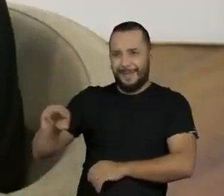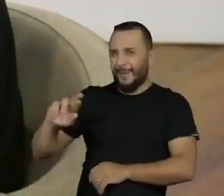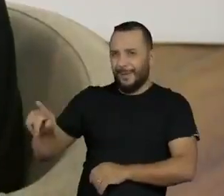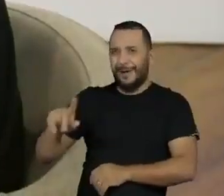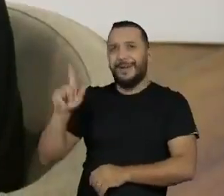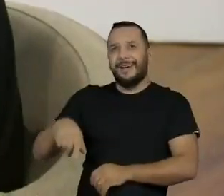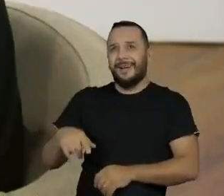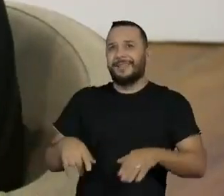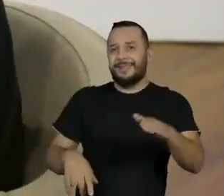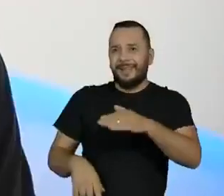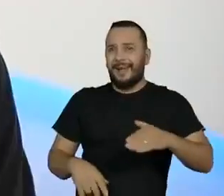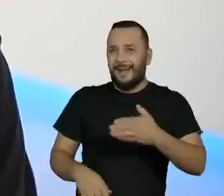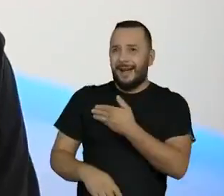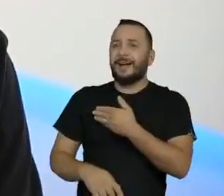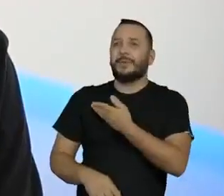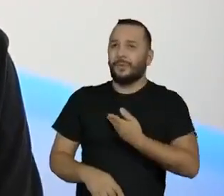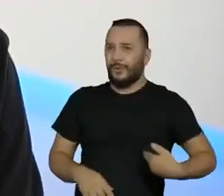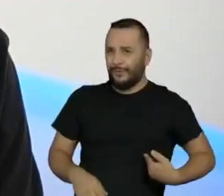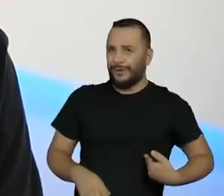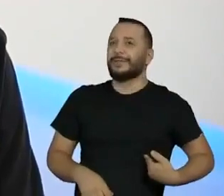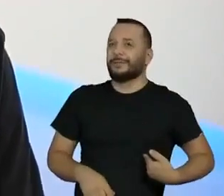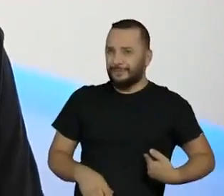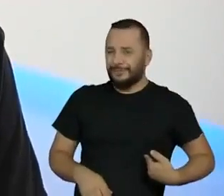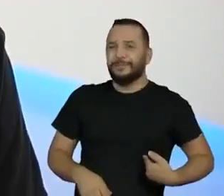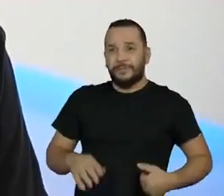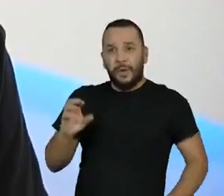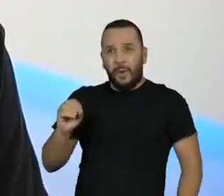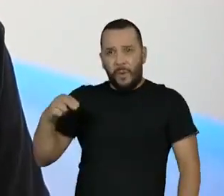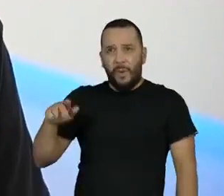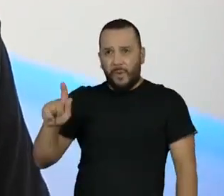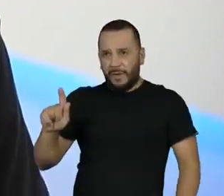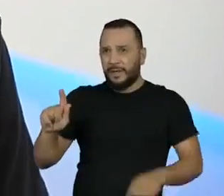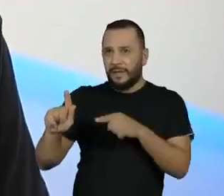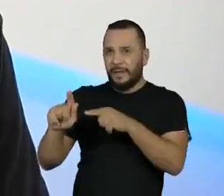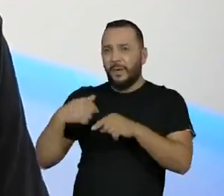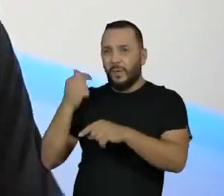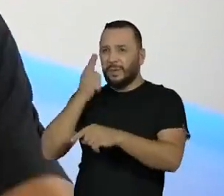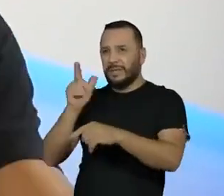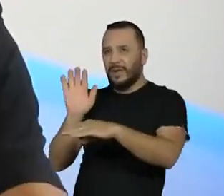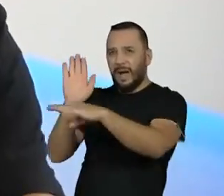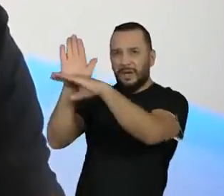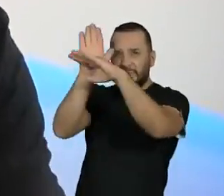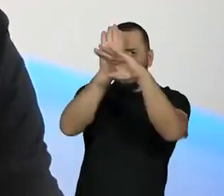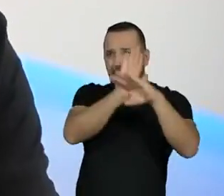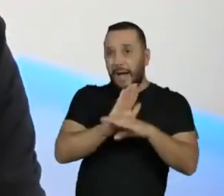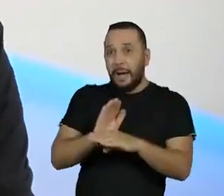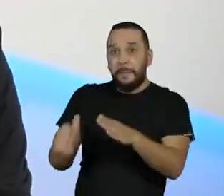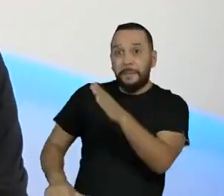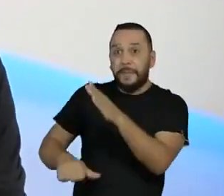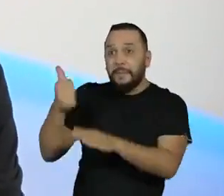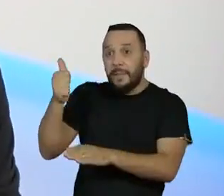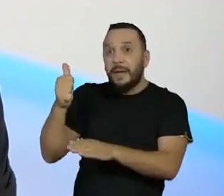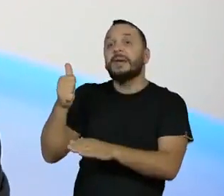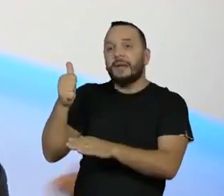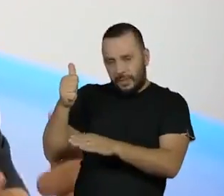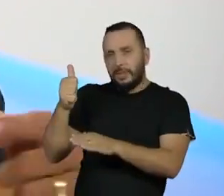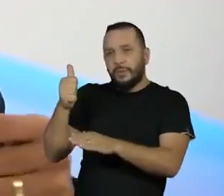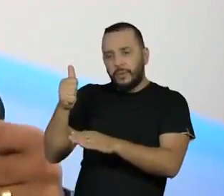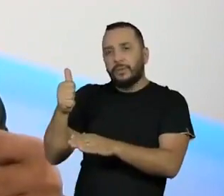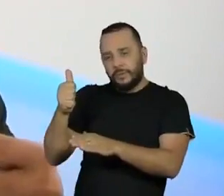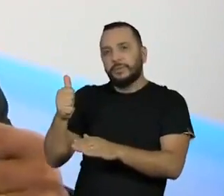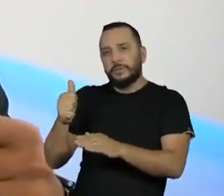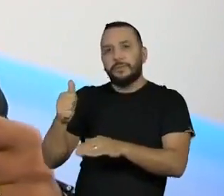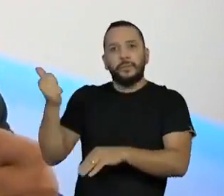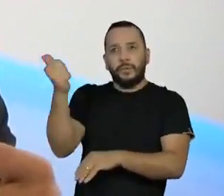do poder público. E, curiosamente, as ONGs conseguiram chegar, inclusive antes do governo, na vida das pessoas mais pobres,